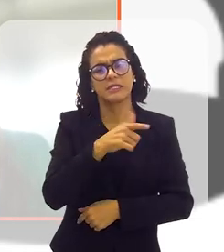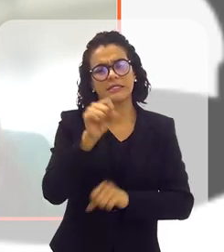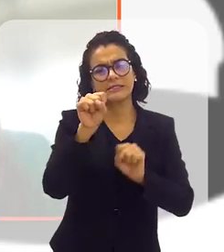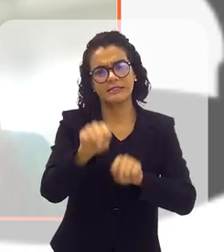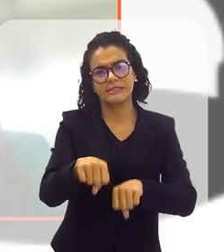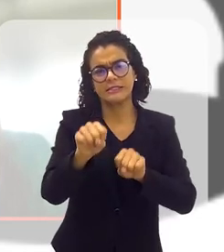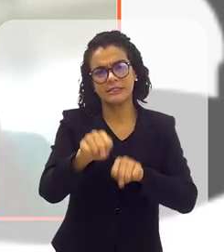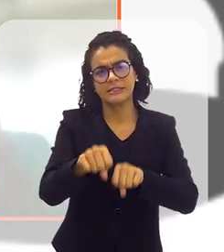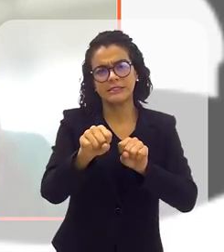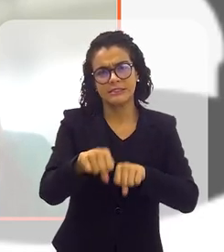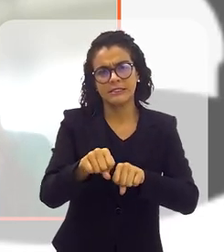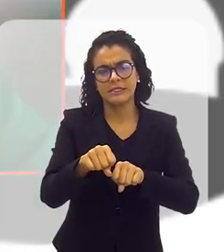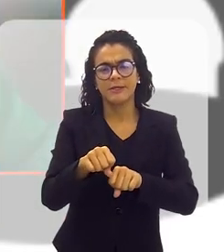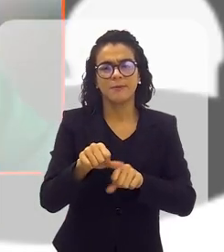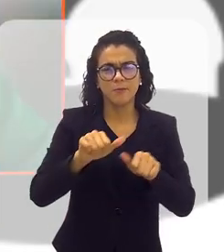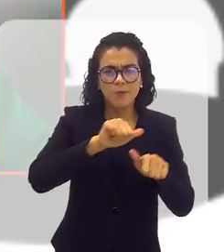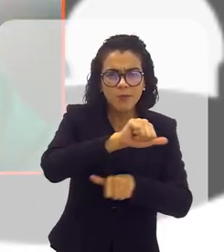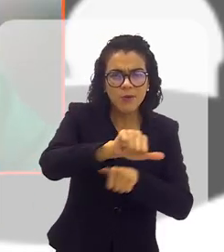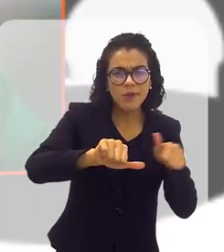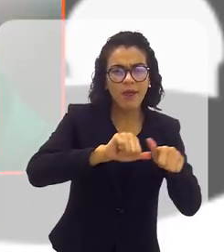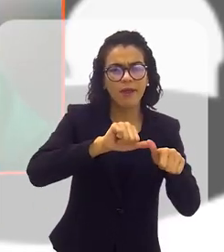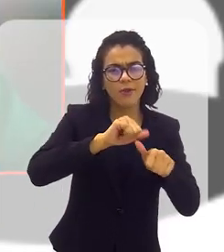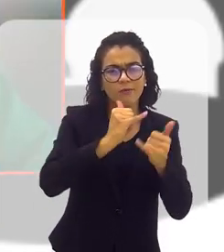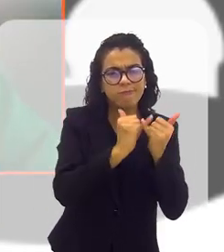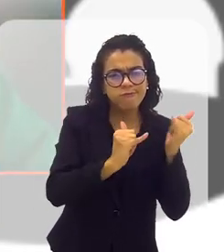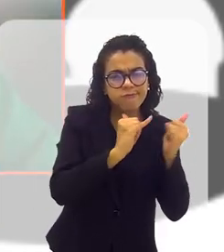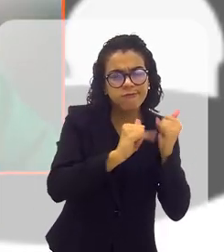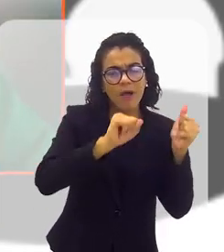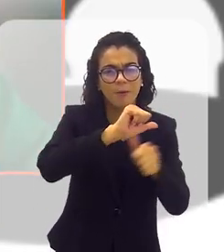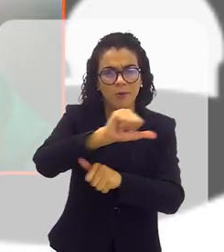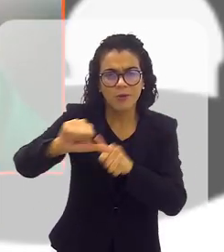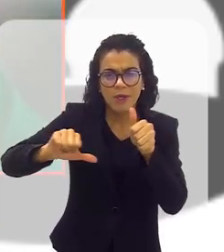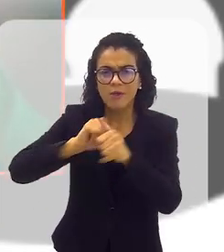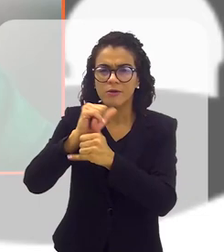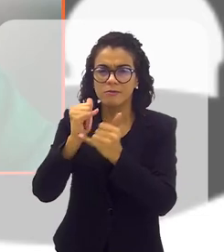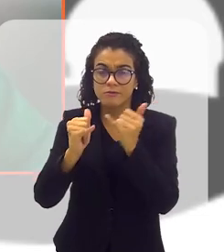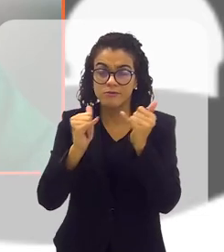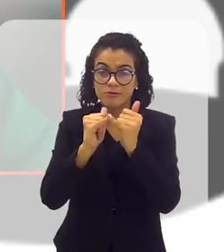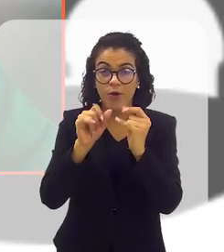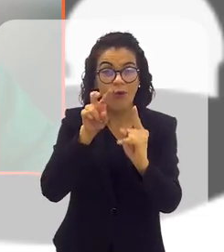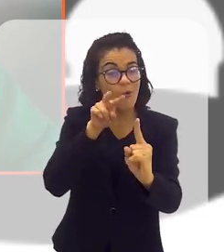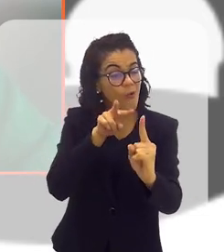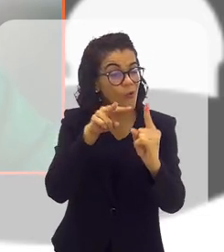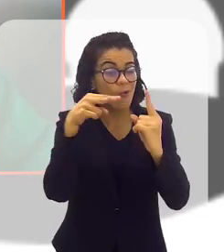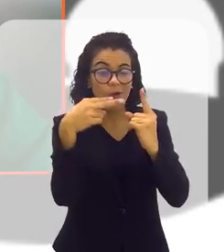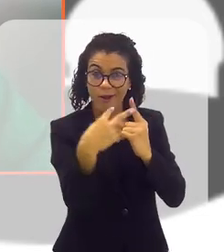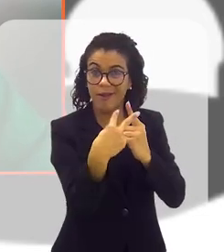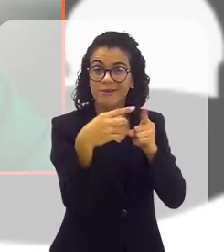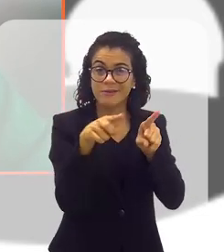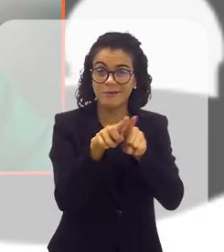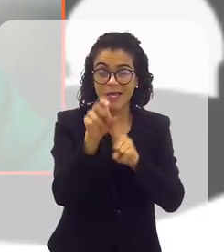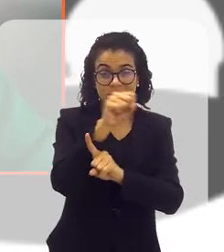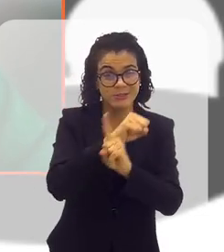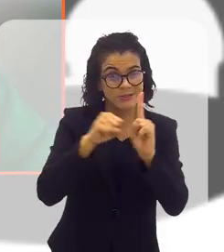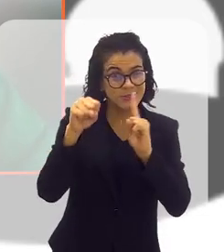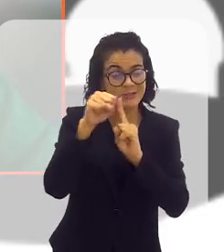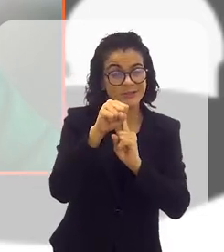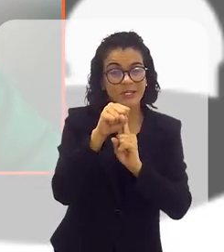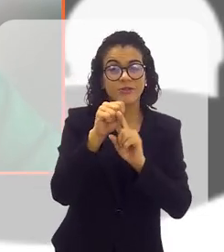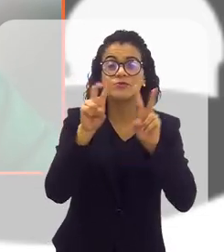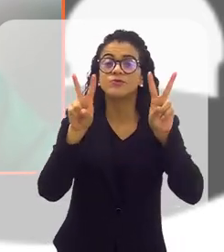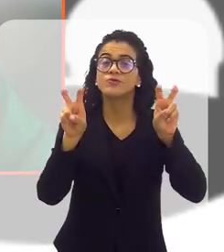gente consegue realmente ir mudando aos poucos aí a nossa, até o olhar